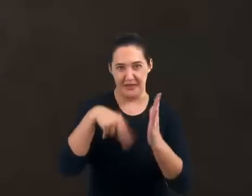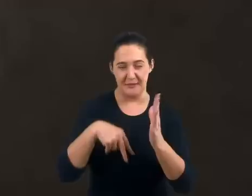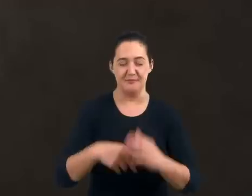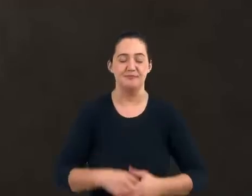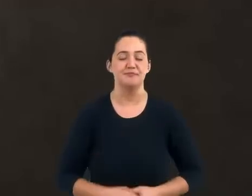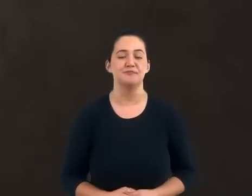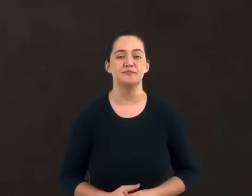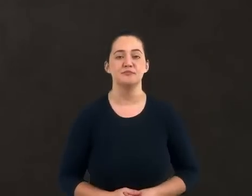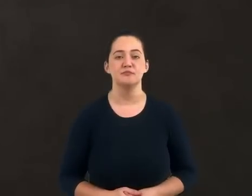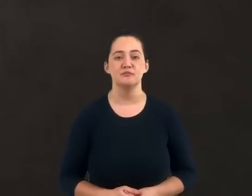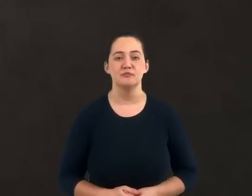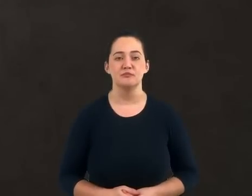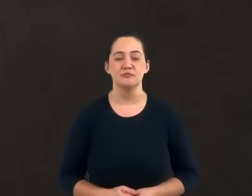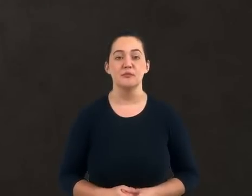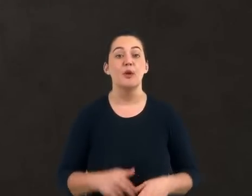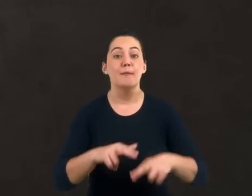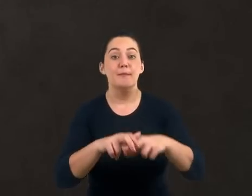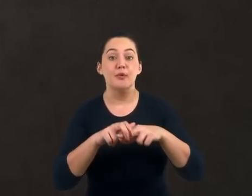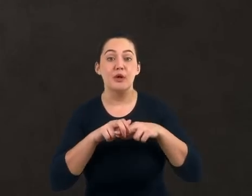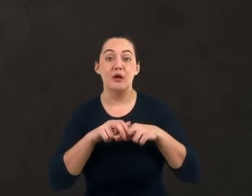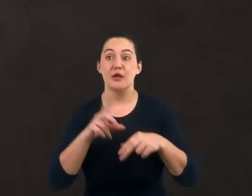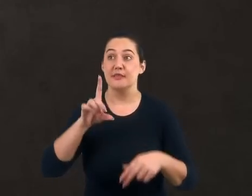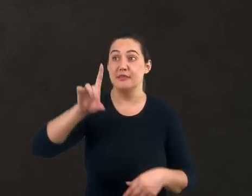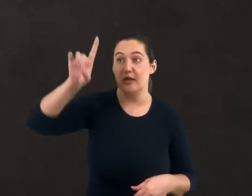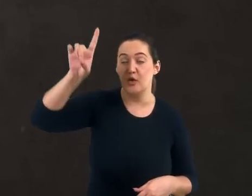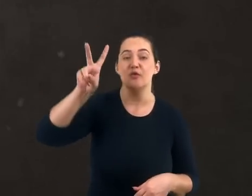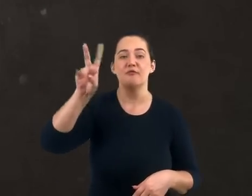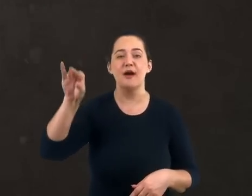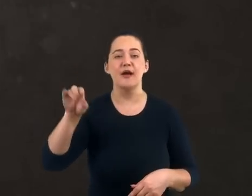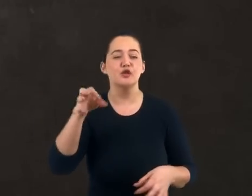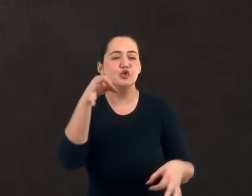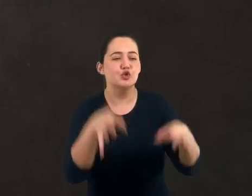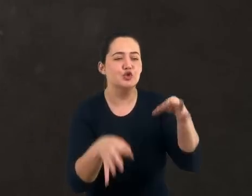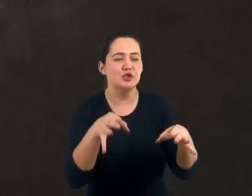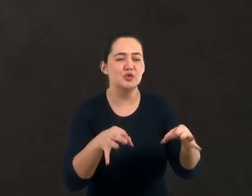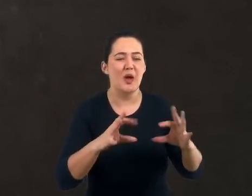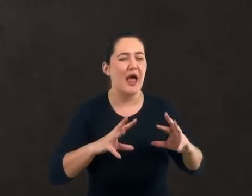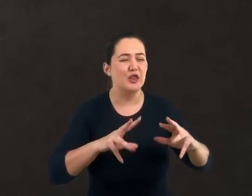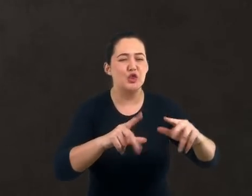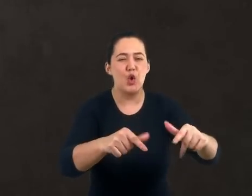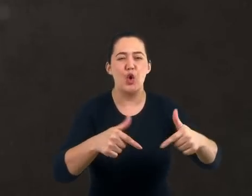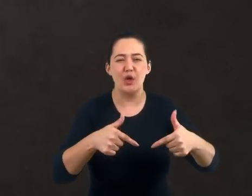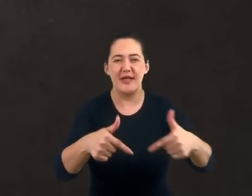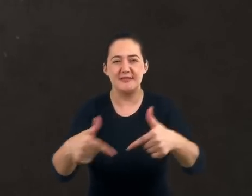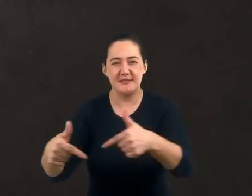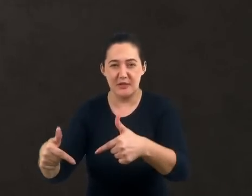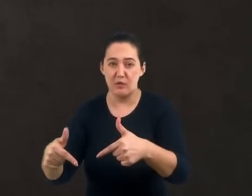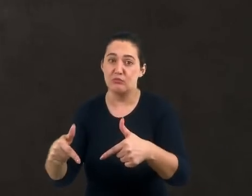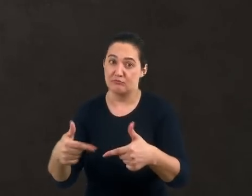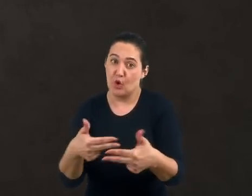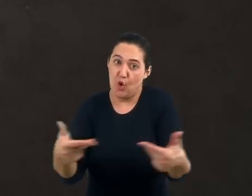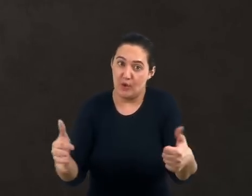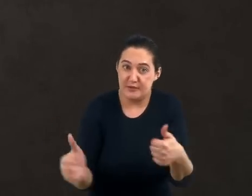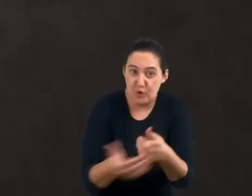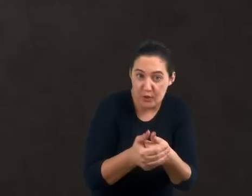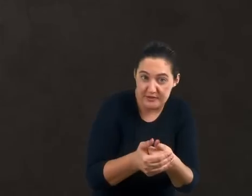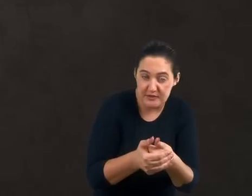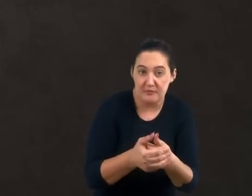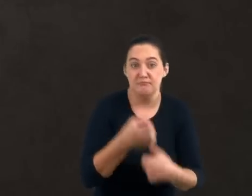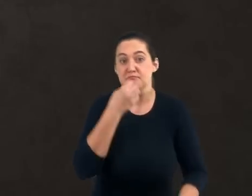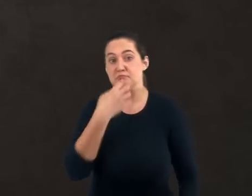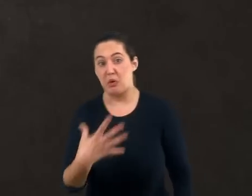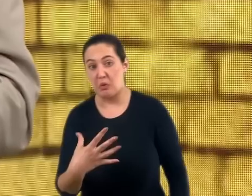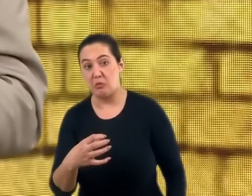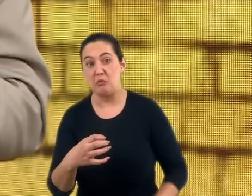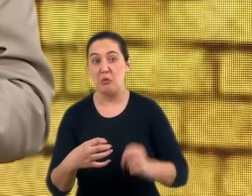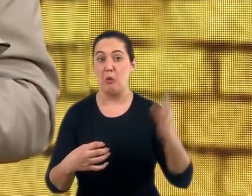Preste atenção. Porque Deus trará juízo a toda obra, inclusive tudo que está encoberto, seja bom ou seja